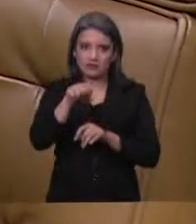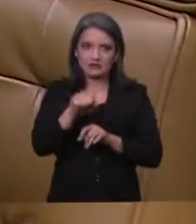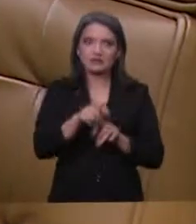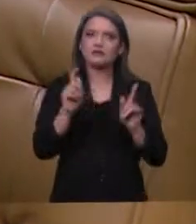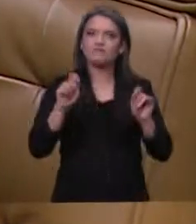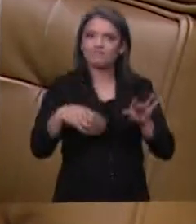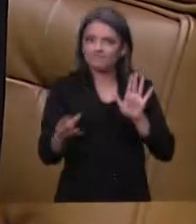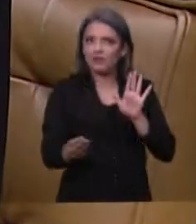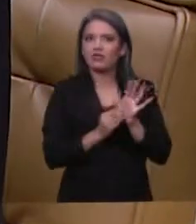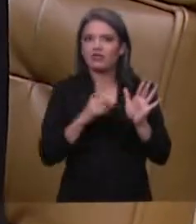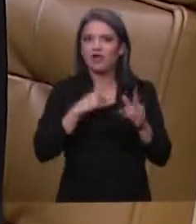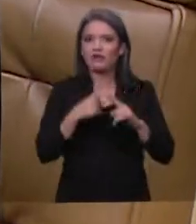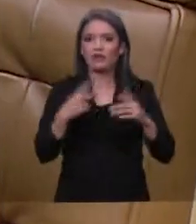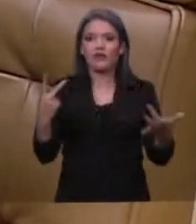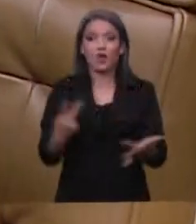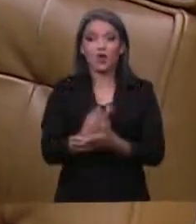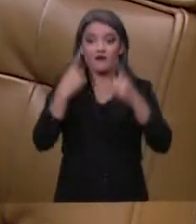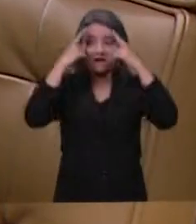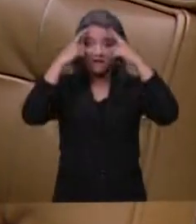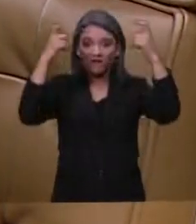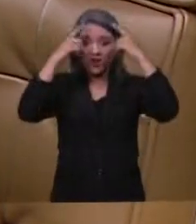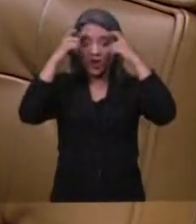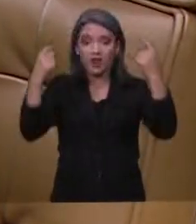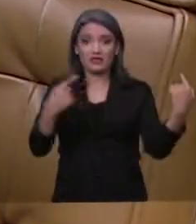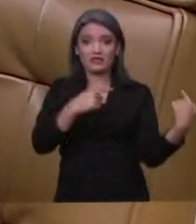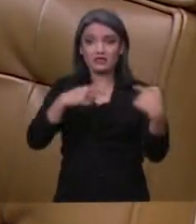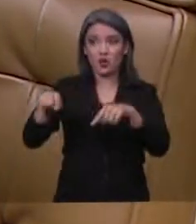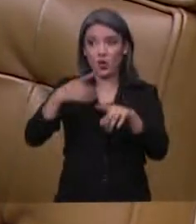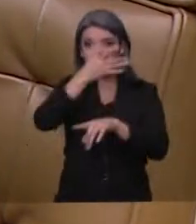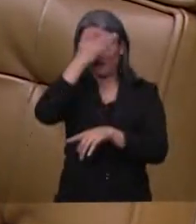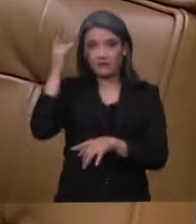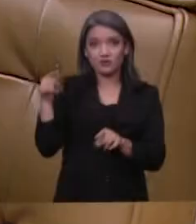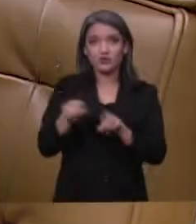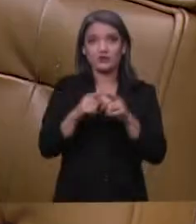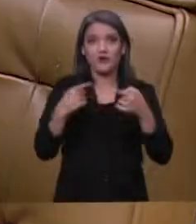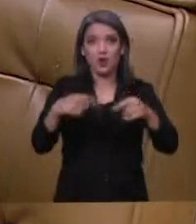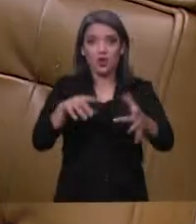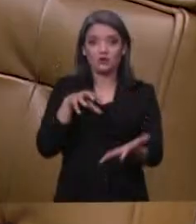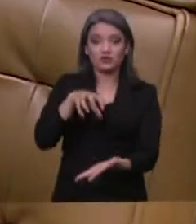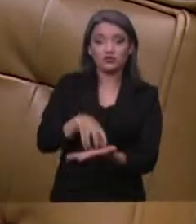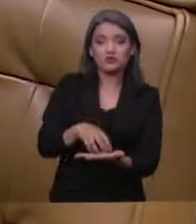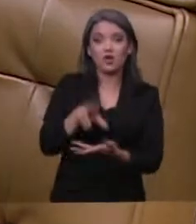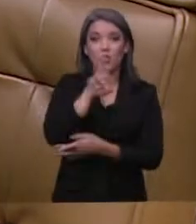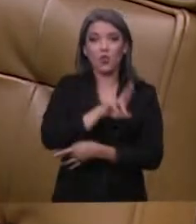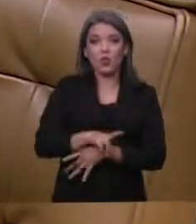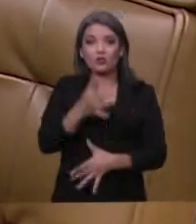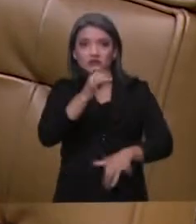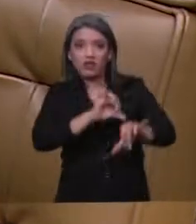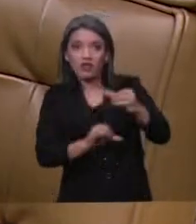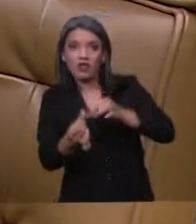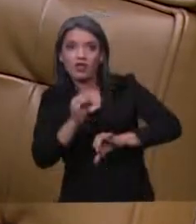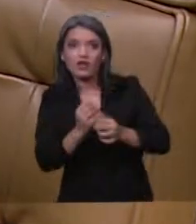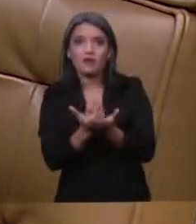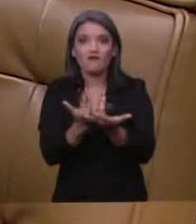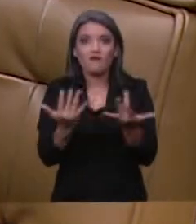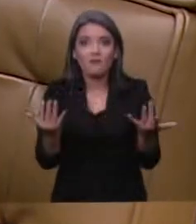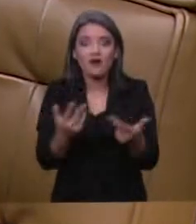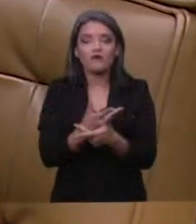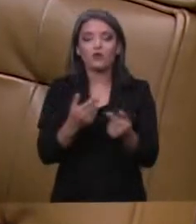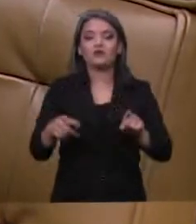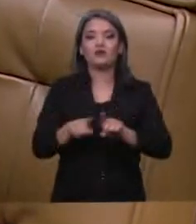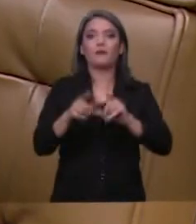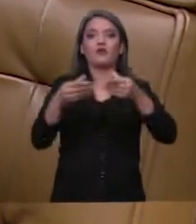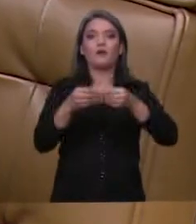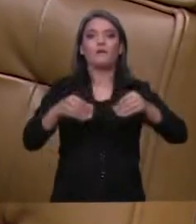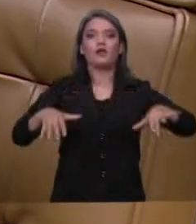vista o emprego de intensa violência contra pessoas e instituições públicas, o uso de substâncias inflamadas ou explosivas e o considerável